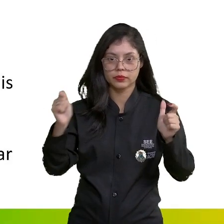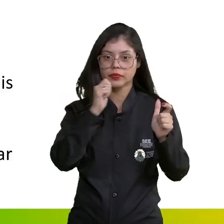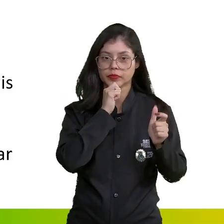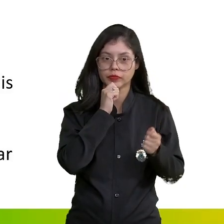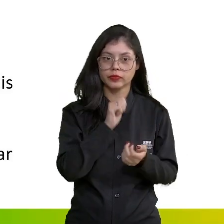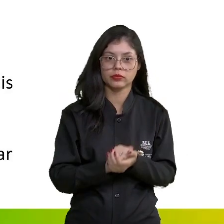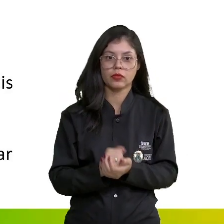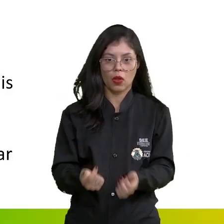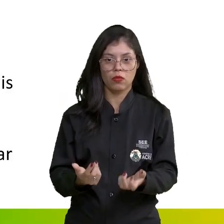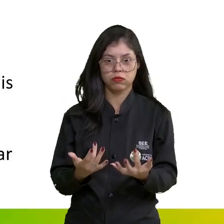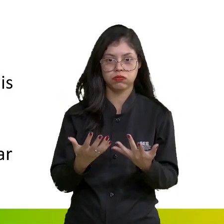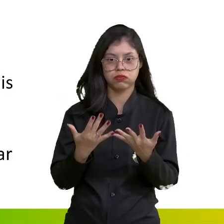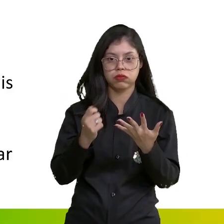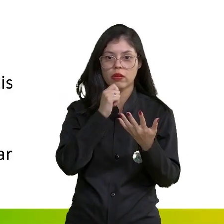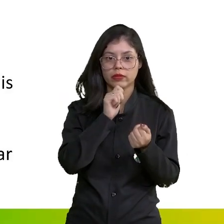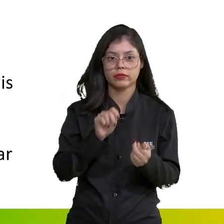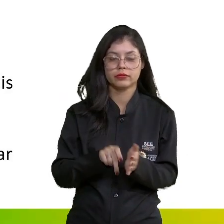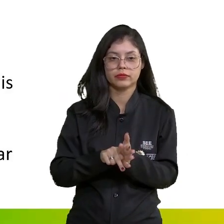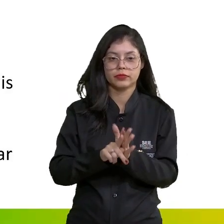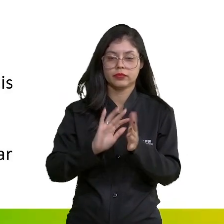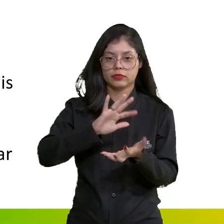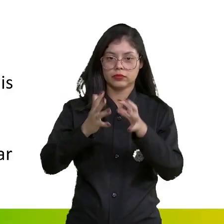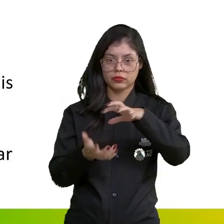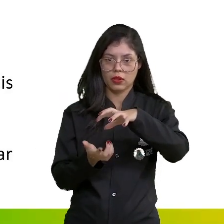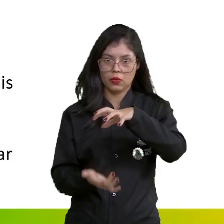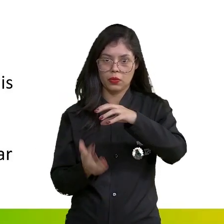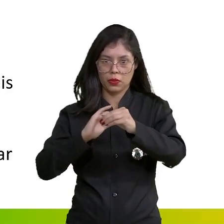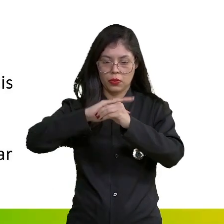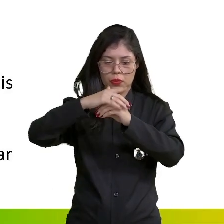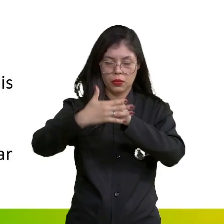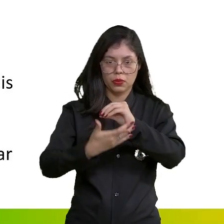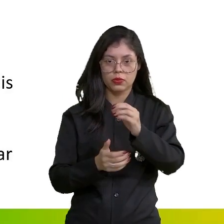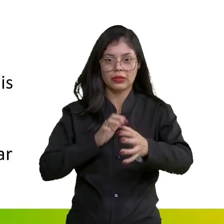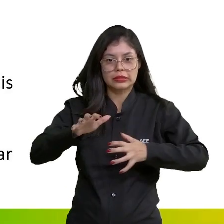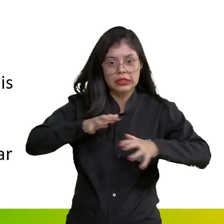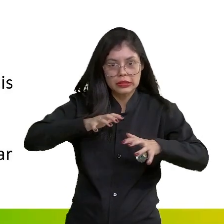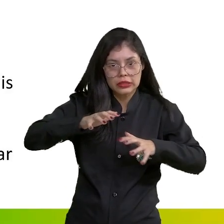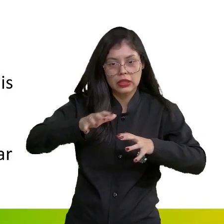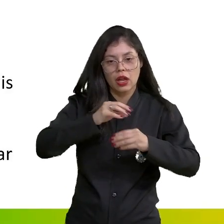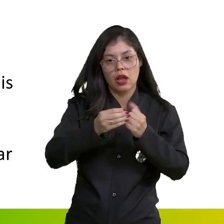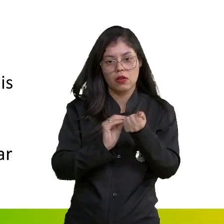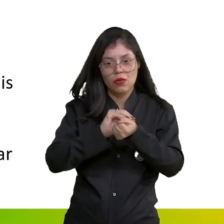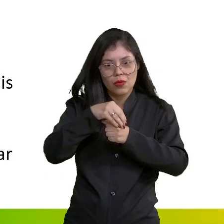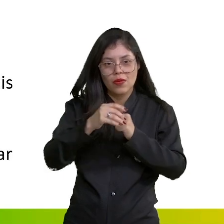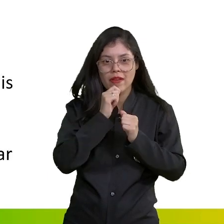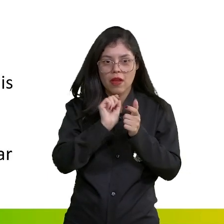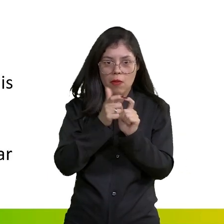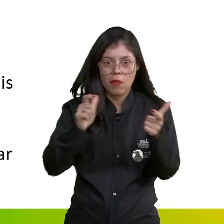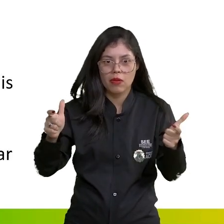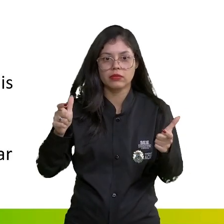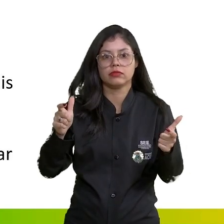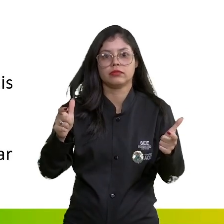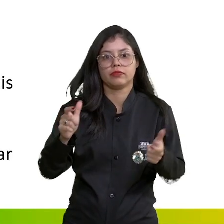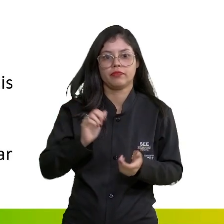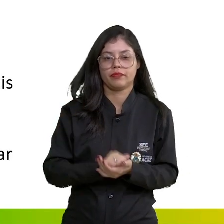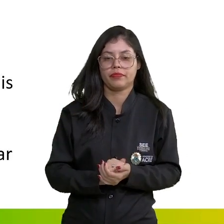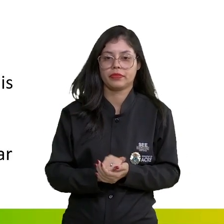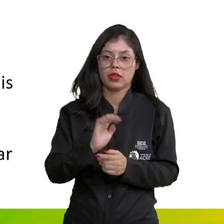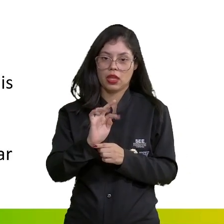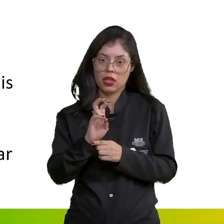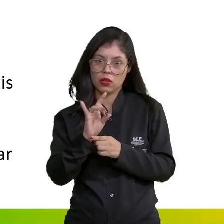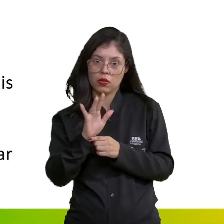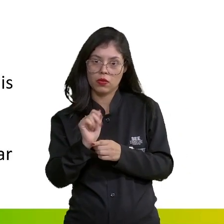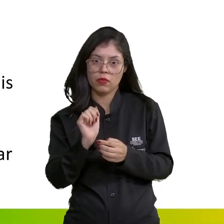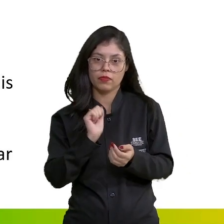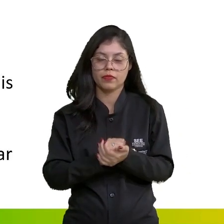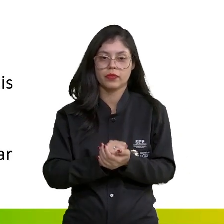com o aquecimento. A atmosfera mais quente, partículas mais agitadas, mais desordem, maior entropia. Ou seja, em outras palavras,